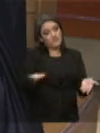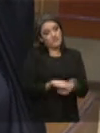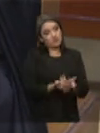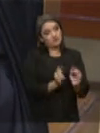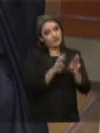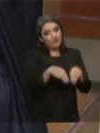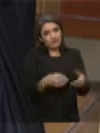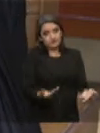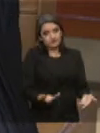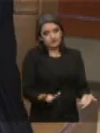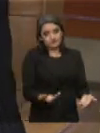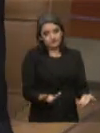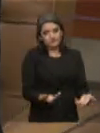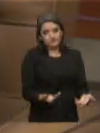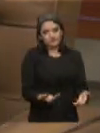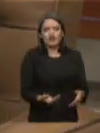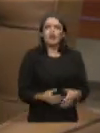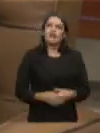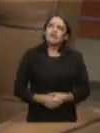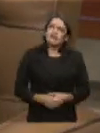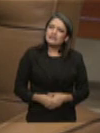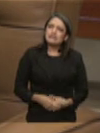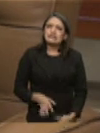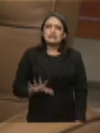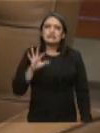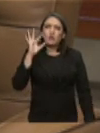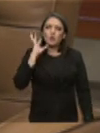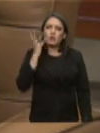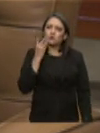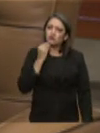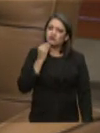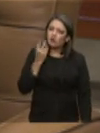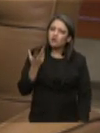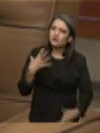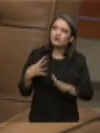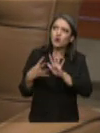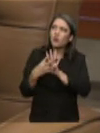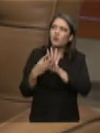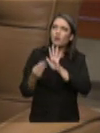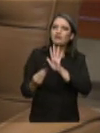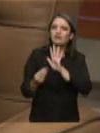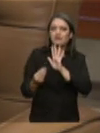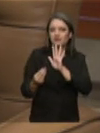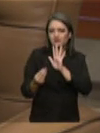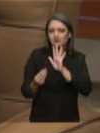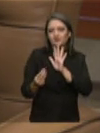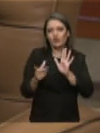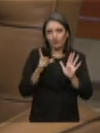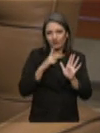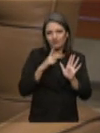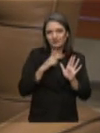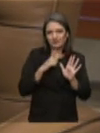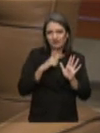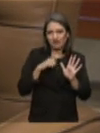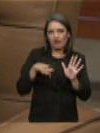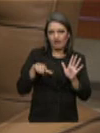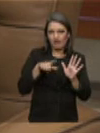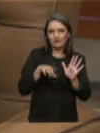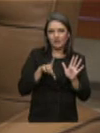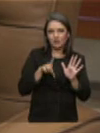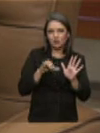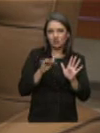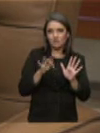Claro, ministro Toffoli, o modelo difuso nosso, às vezes,